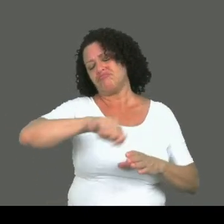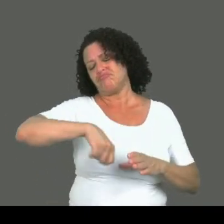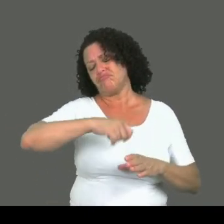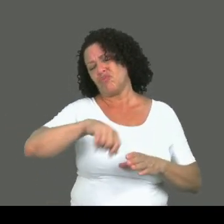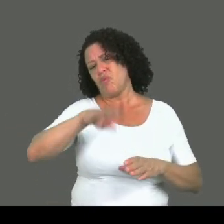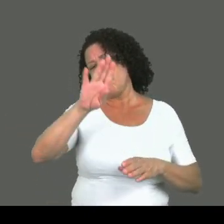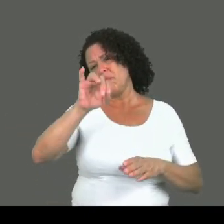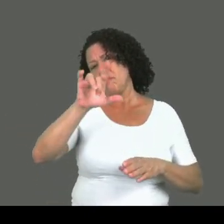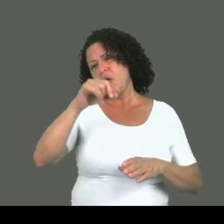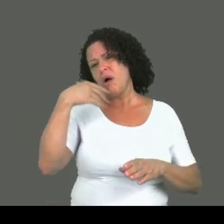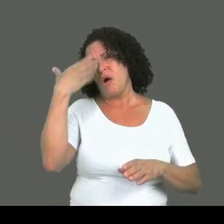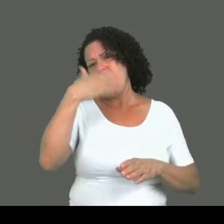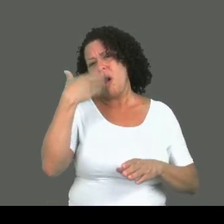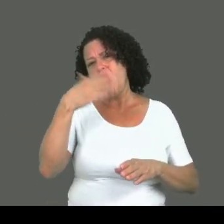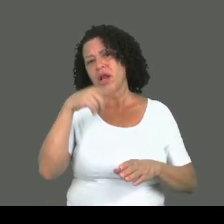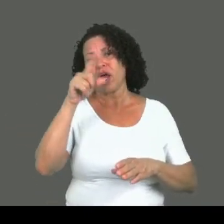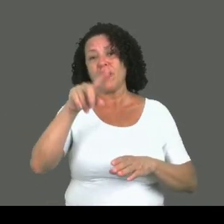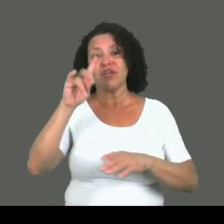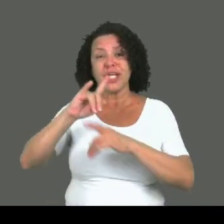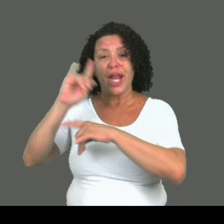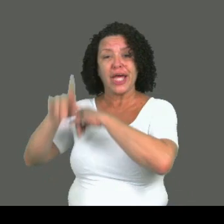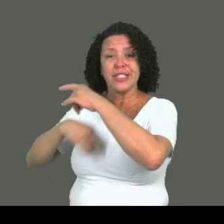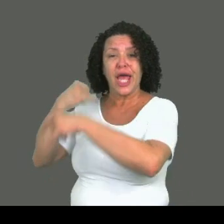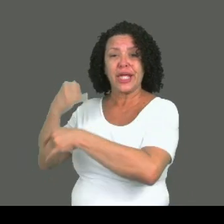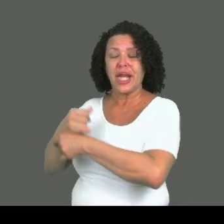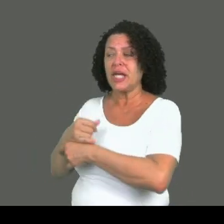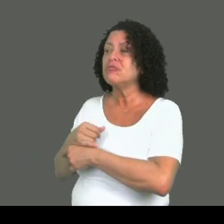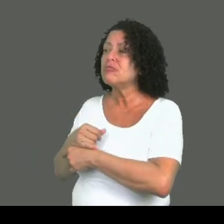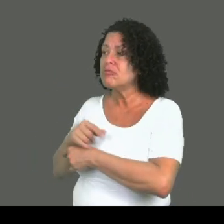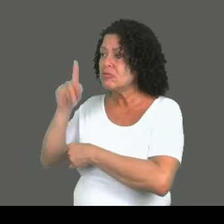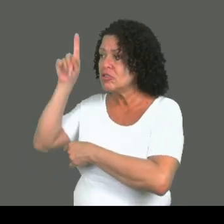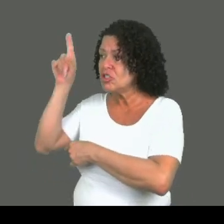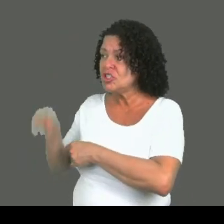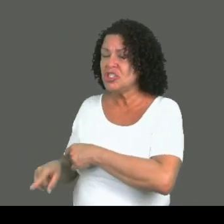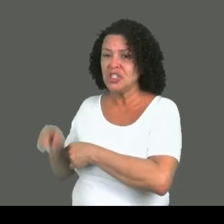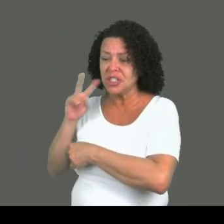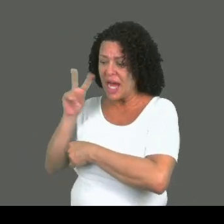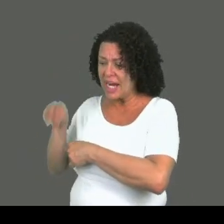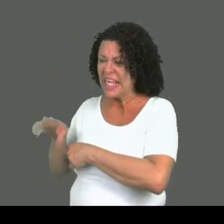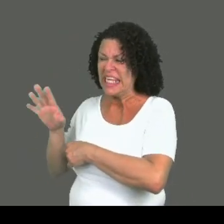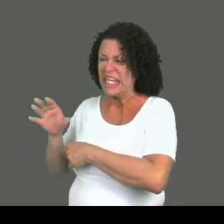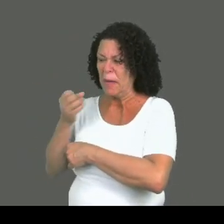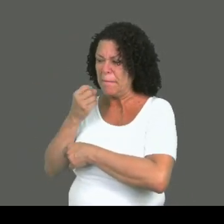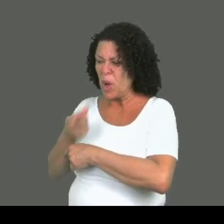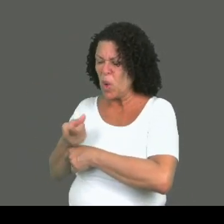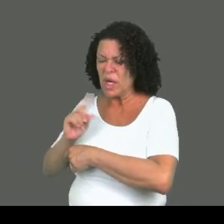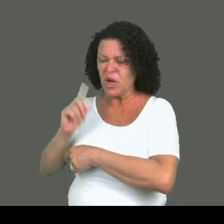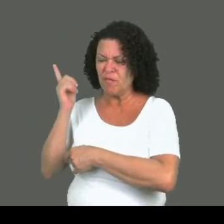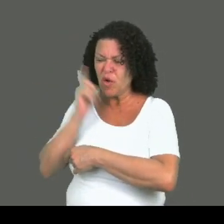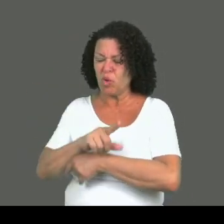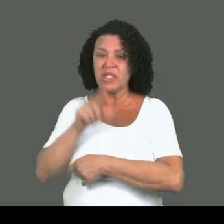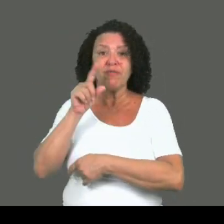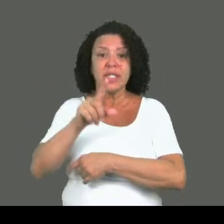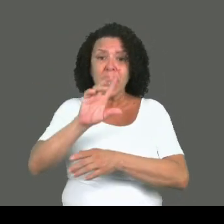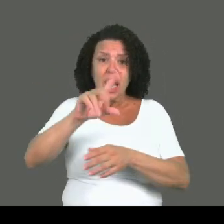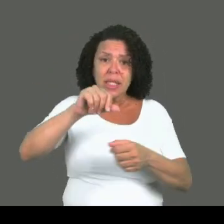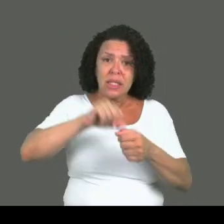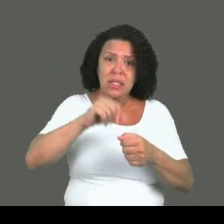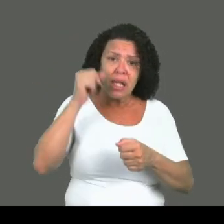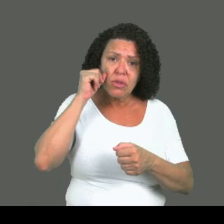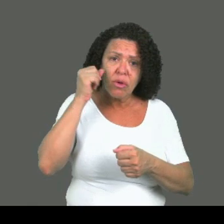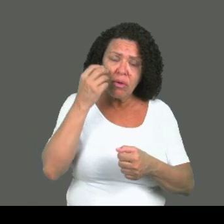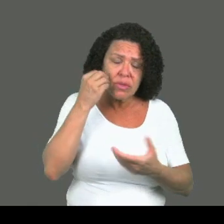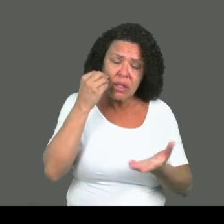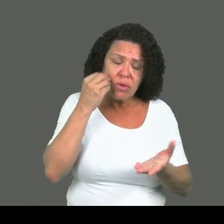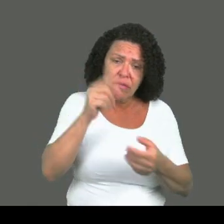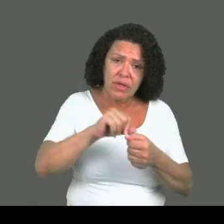gente olha a foto na internet do resultado final do bolo e a gente fala, ih, não vou conseguir. Sem chance, não vou nem tentar.